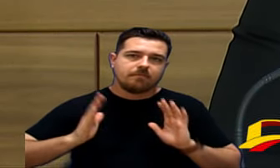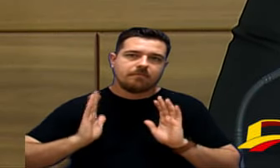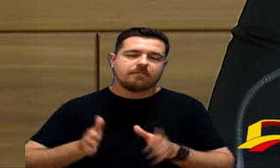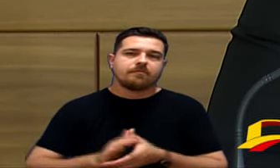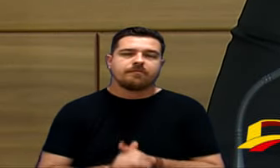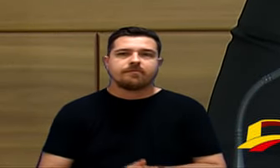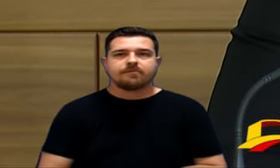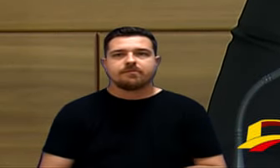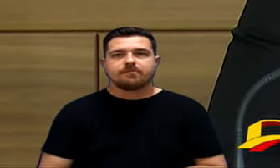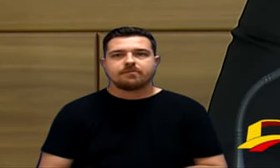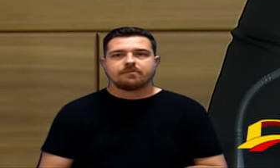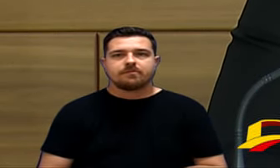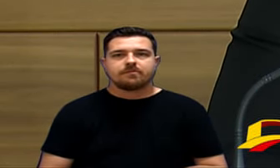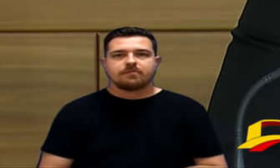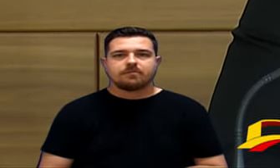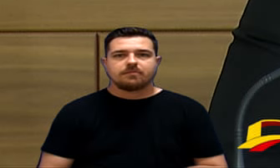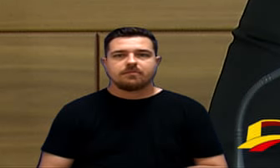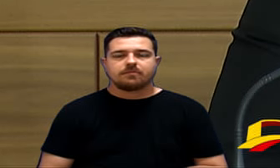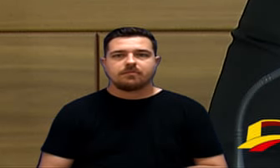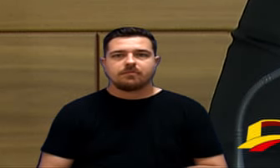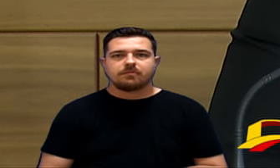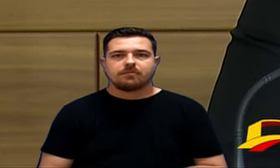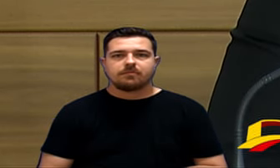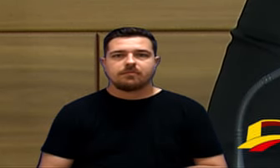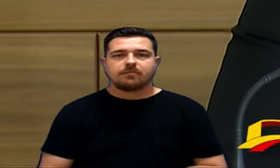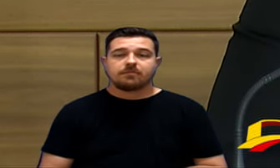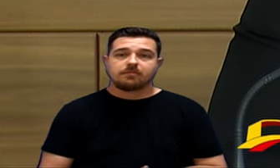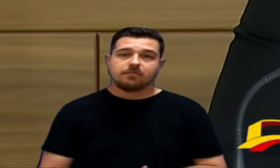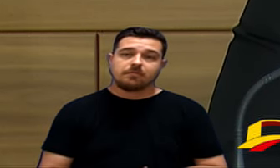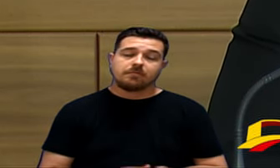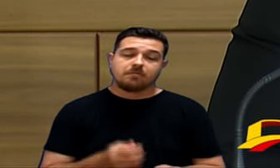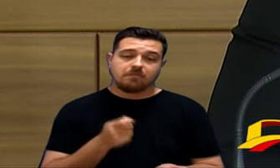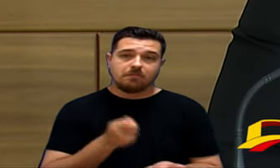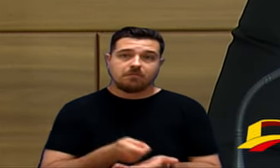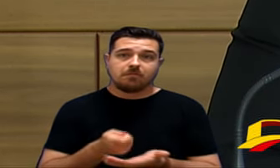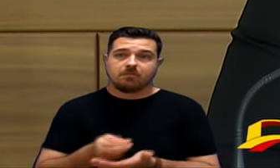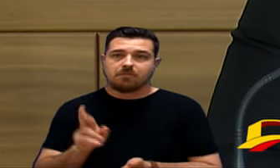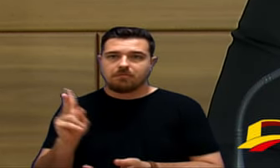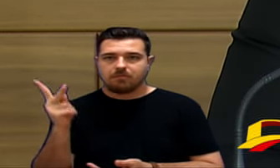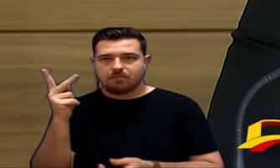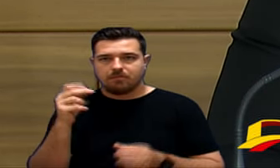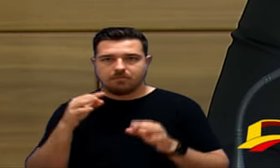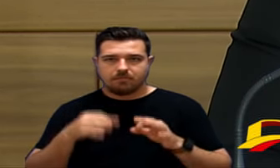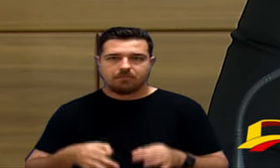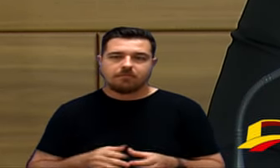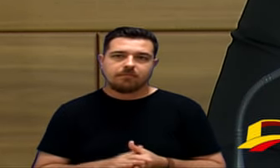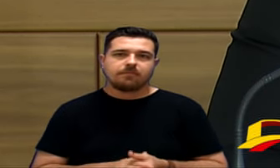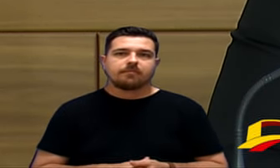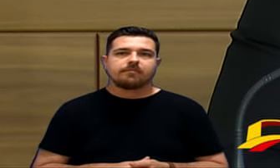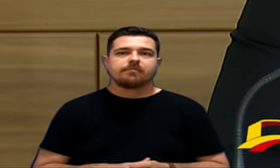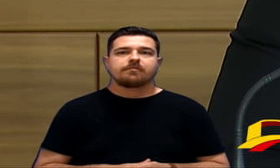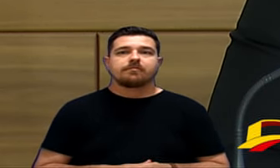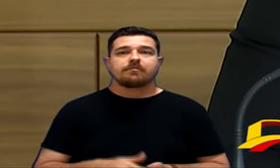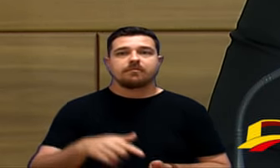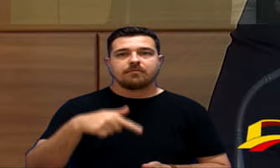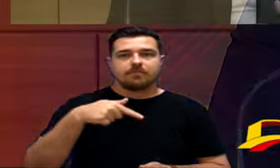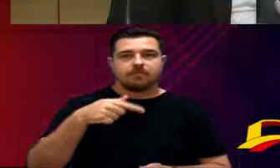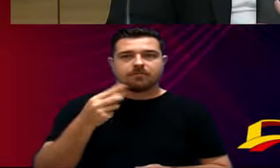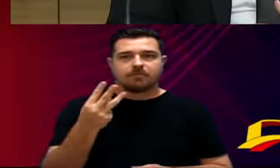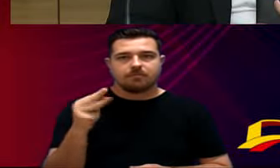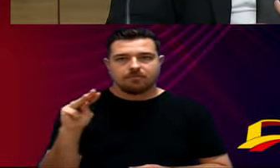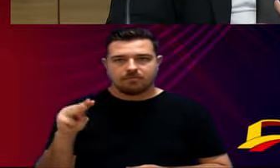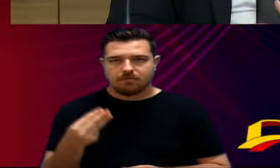né e eh essa receita aí aliás essa despesa fixa com folha de pagamento até para entender se 73